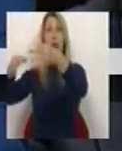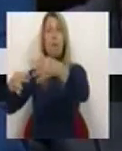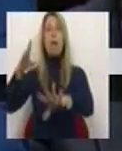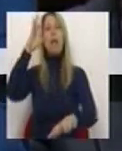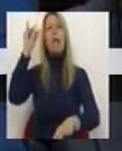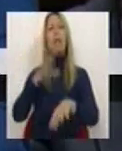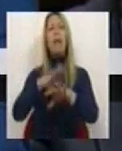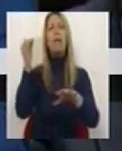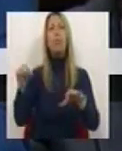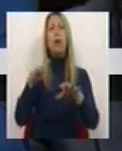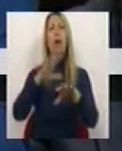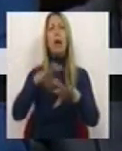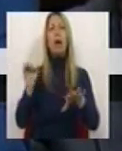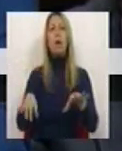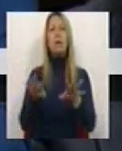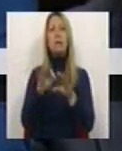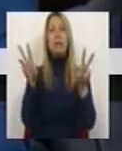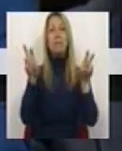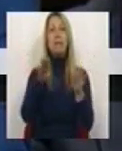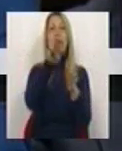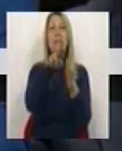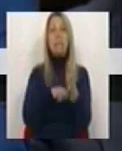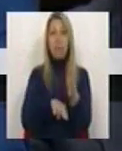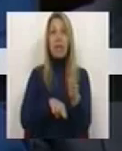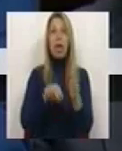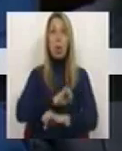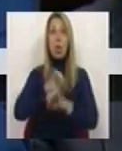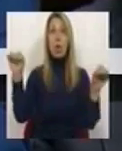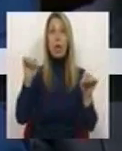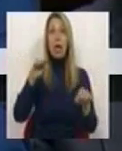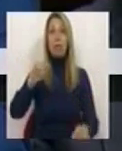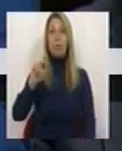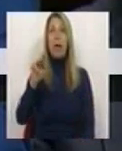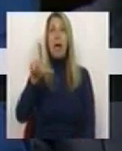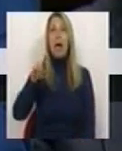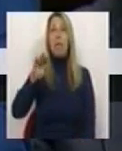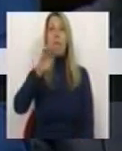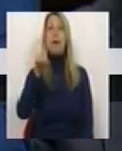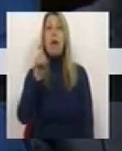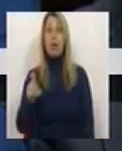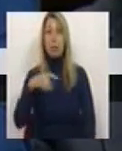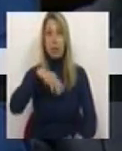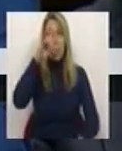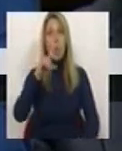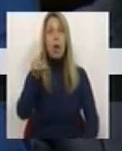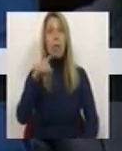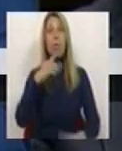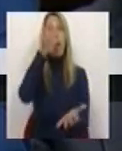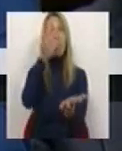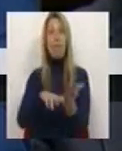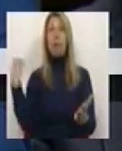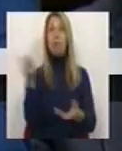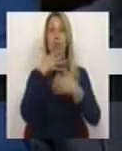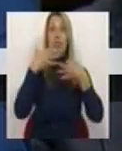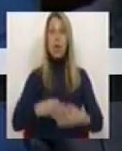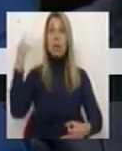do cemitério nuclear em Almaraz. Mas eu lembro que foi aprovado por unanimidade na Assembleia da República a